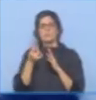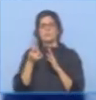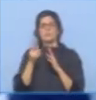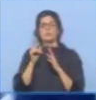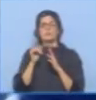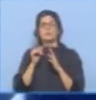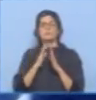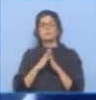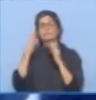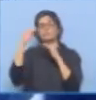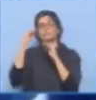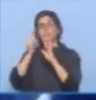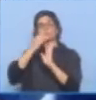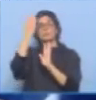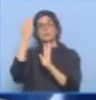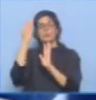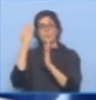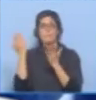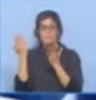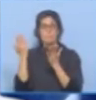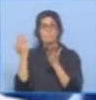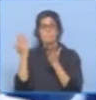catequeses de manhã, pronto, que fazem parte da catequese da língua portuguesa.